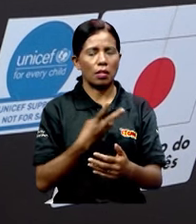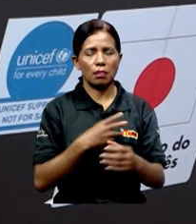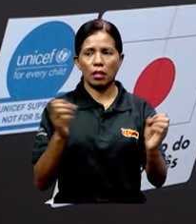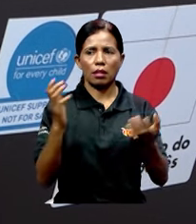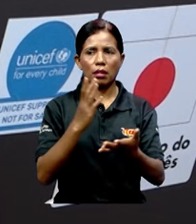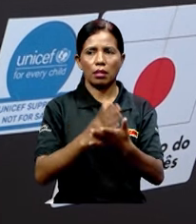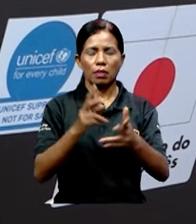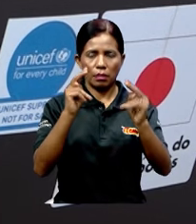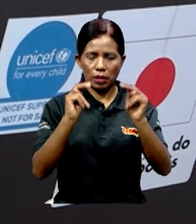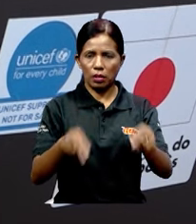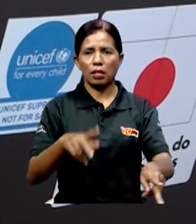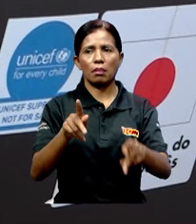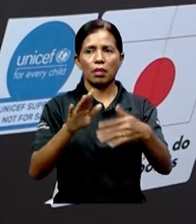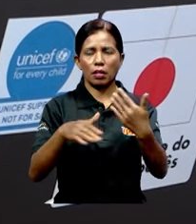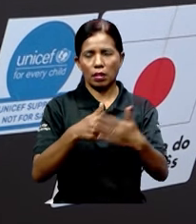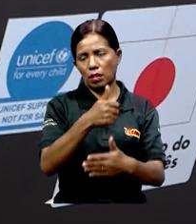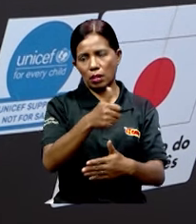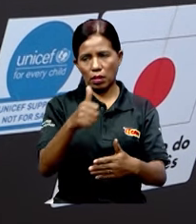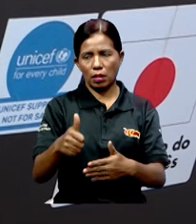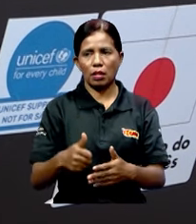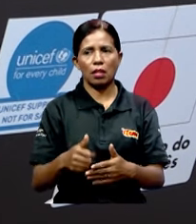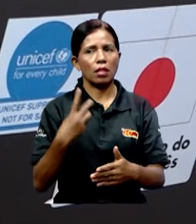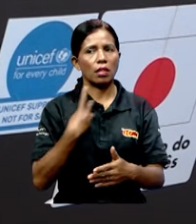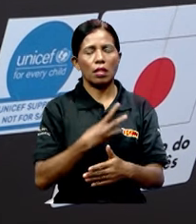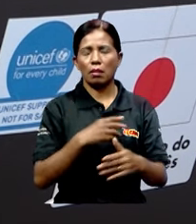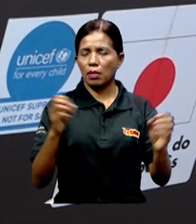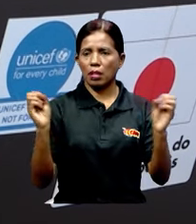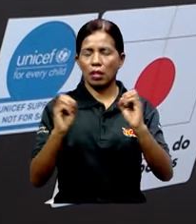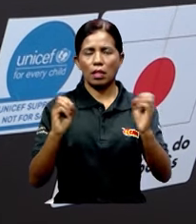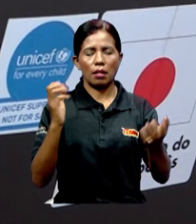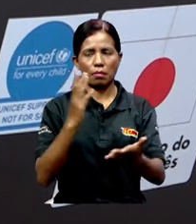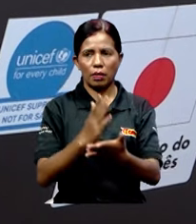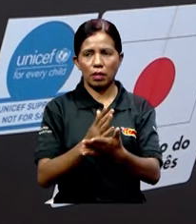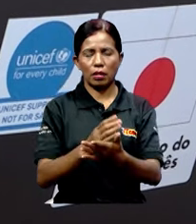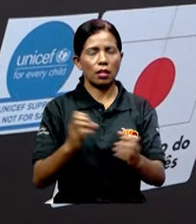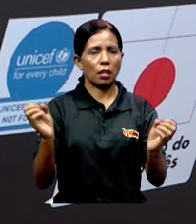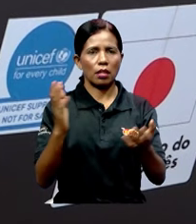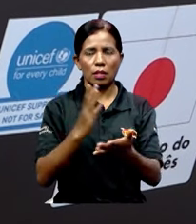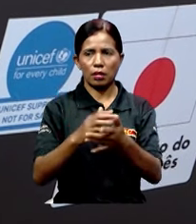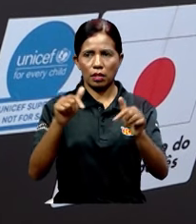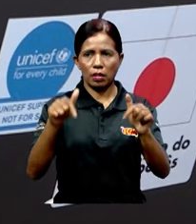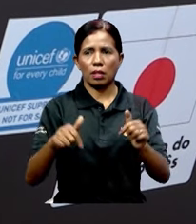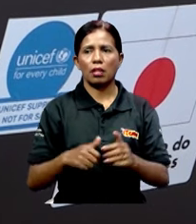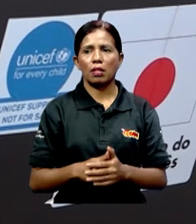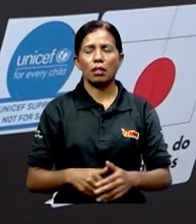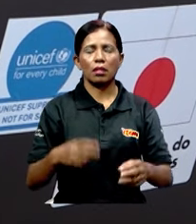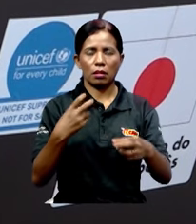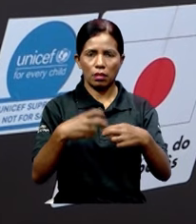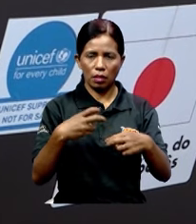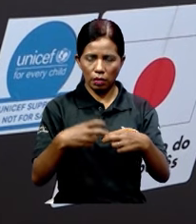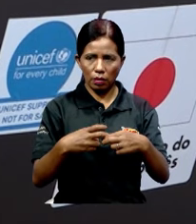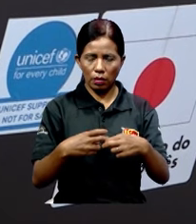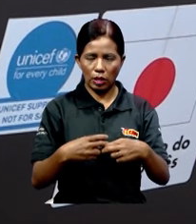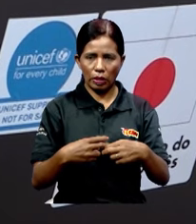ne necessidade. É meio direto nenhum, então a mim limita. Tamba ho lá é limita saunida né, ni impacto ma curi halo